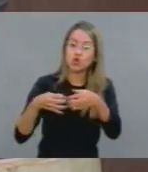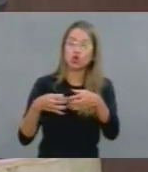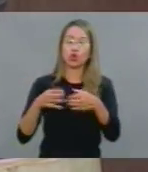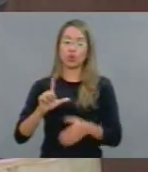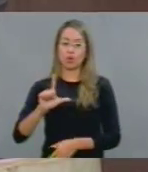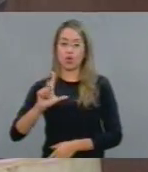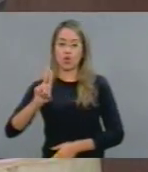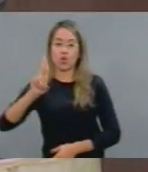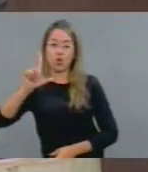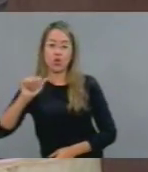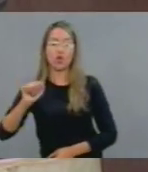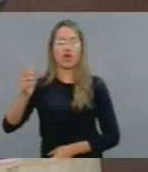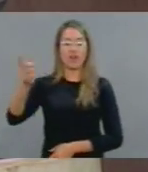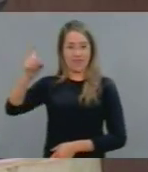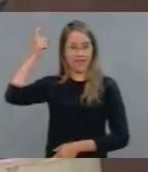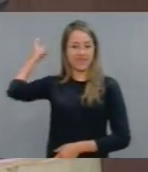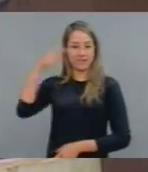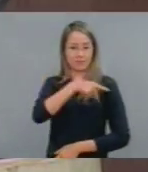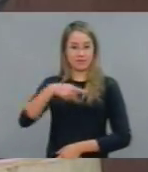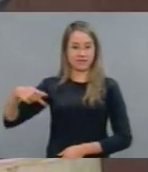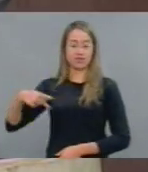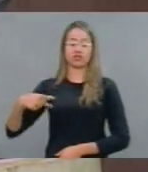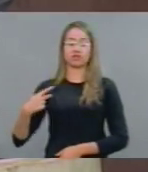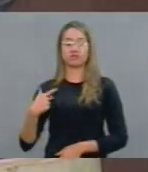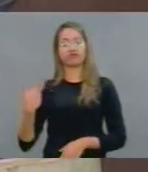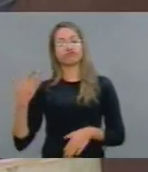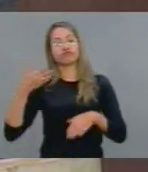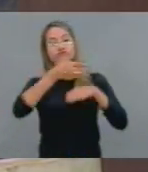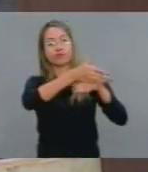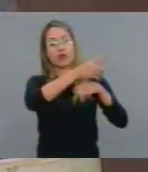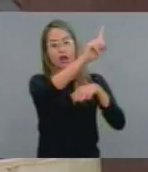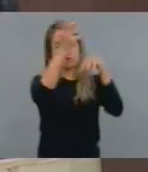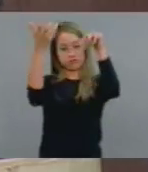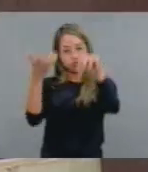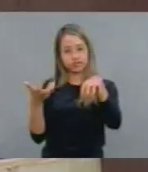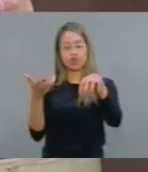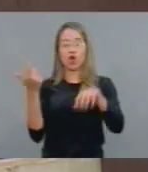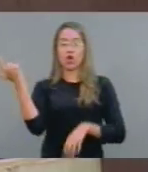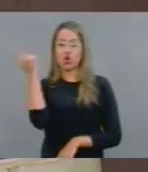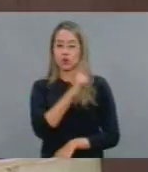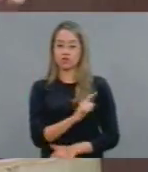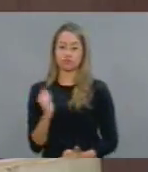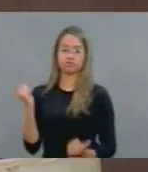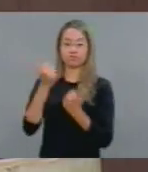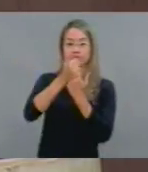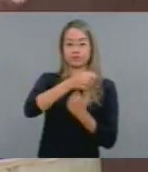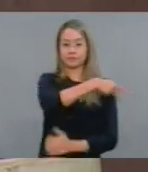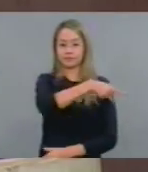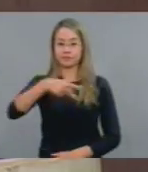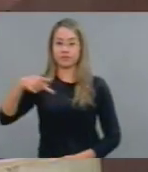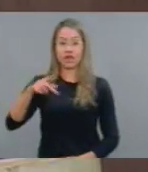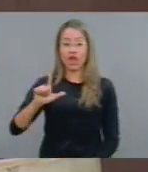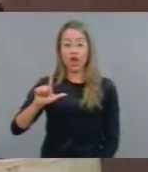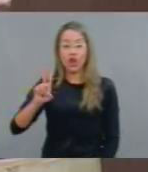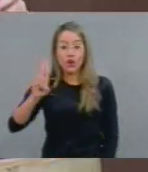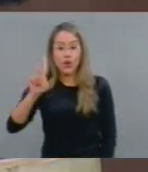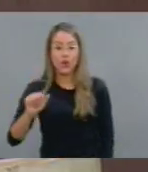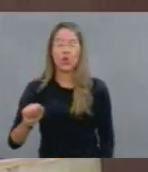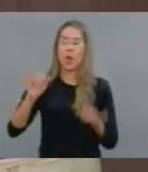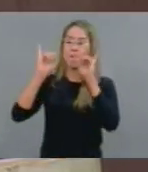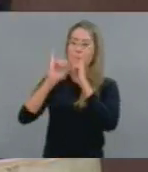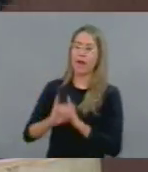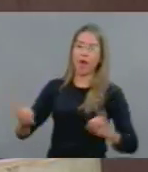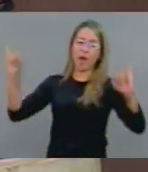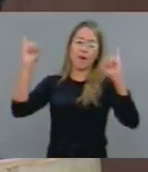Planalto em 2003. Ao contrário, as palavras que Lula ecoava naquele tempo,